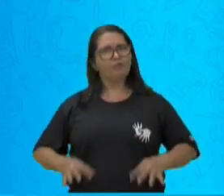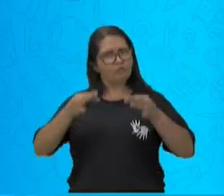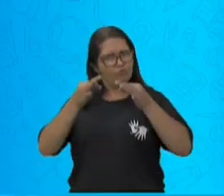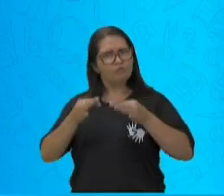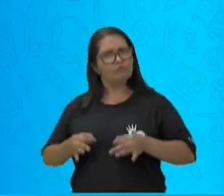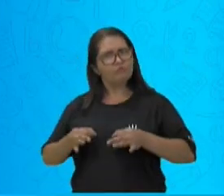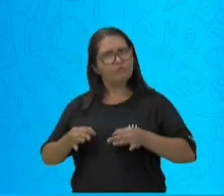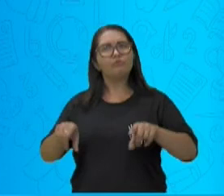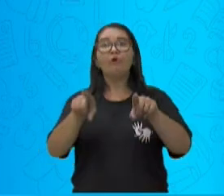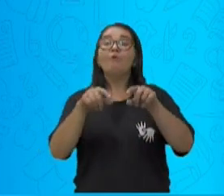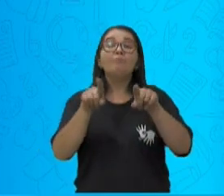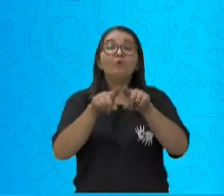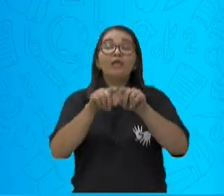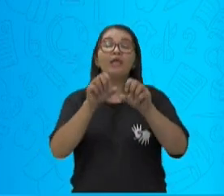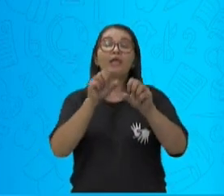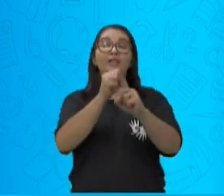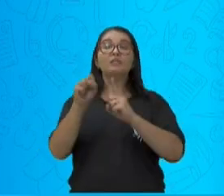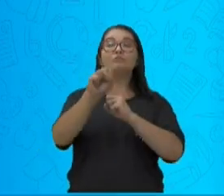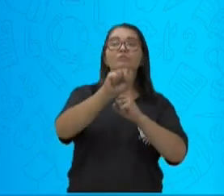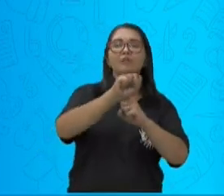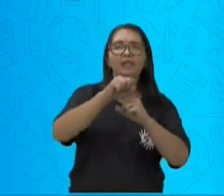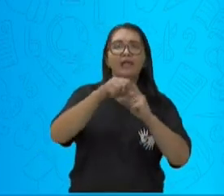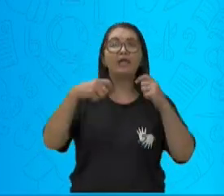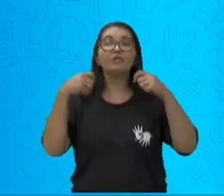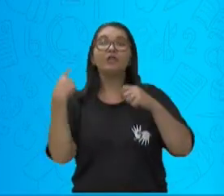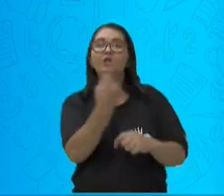no convívio social mais amplo.